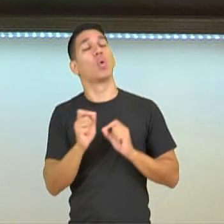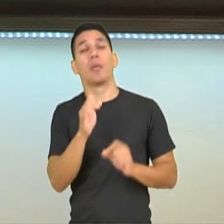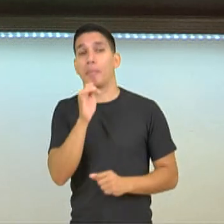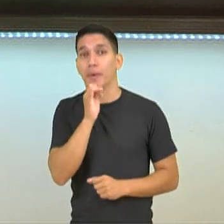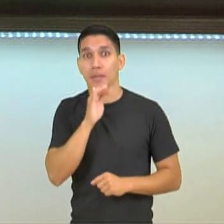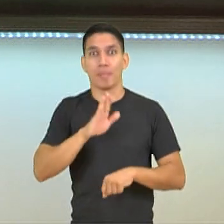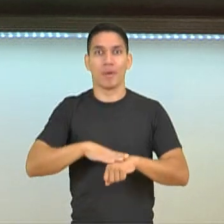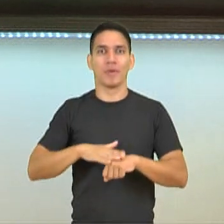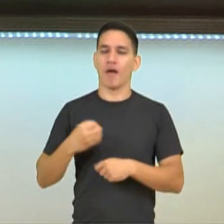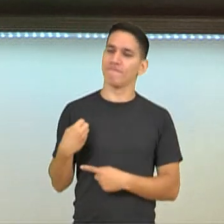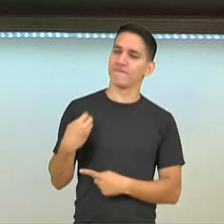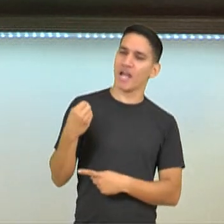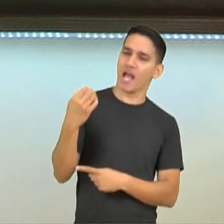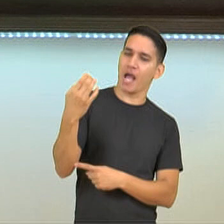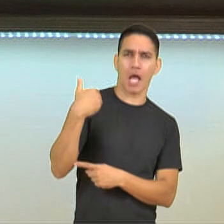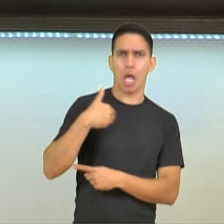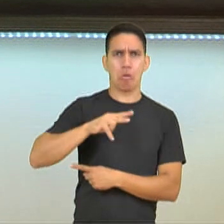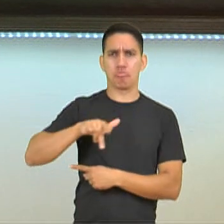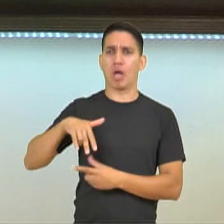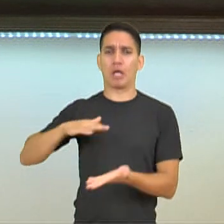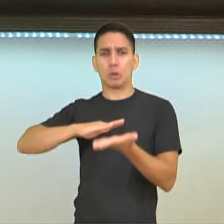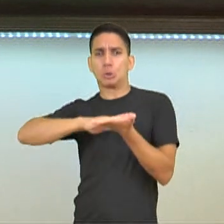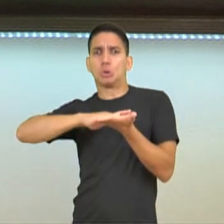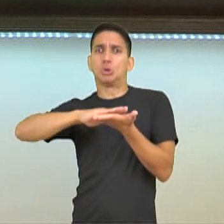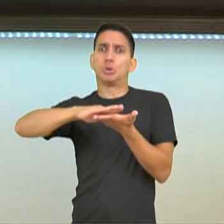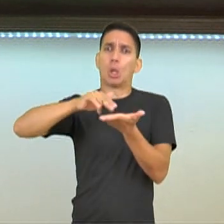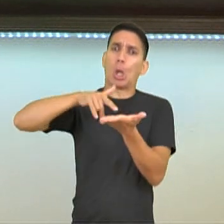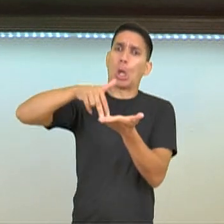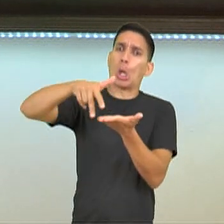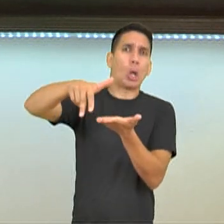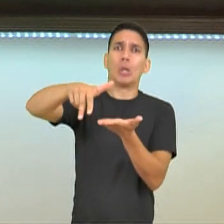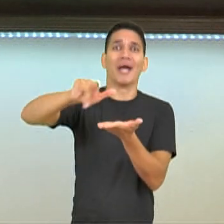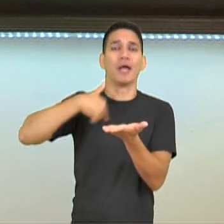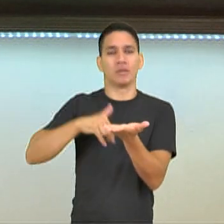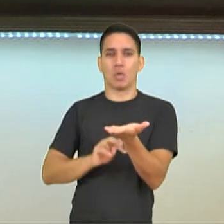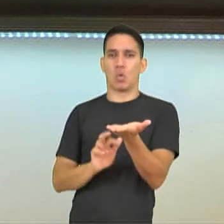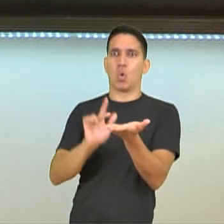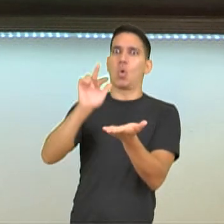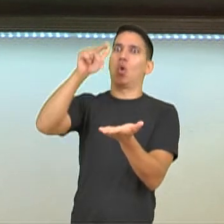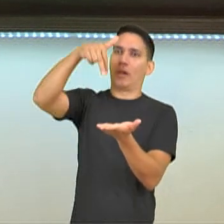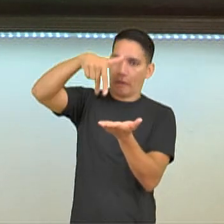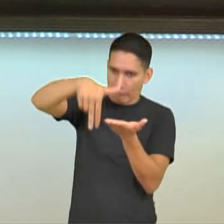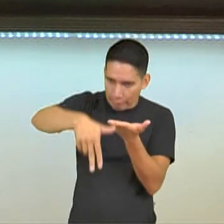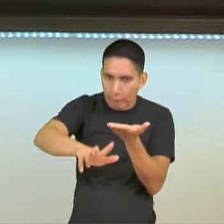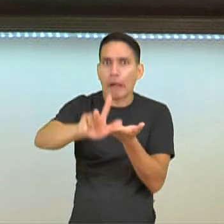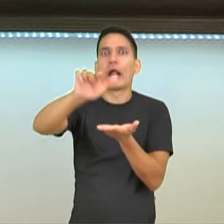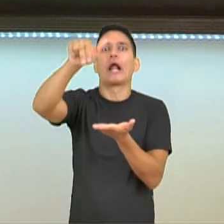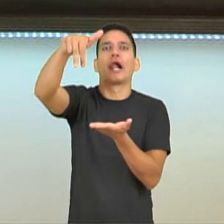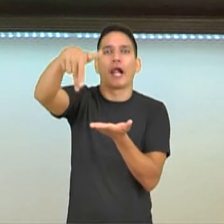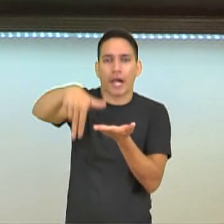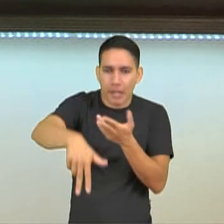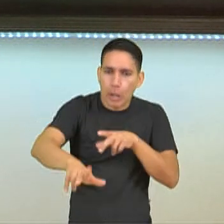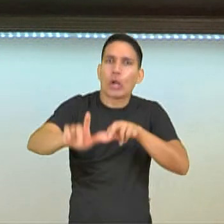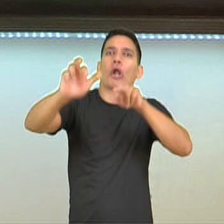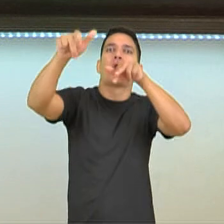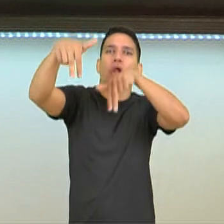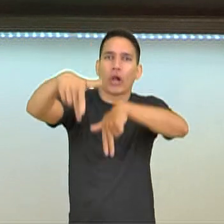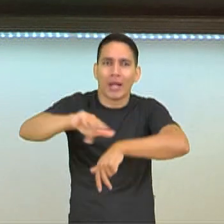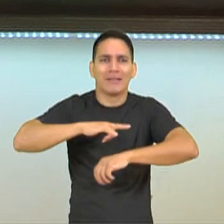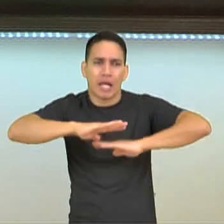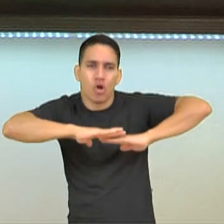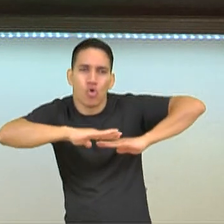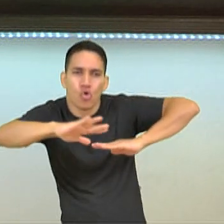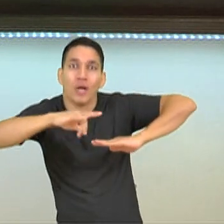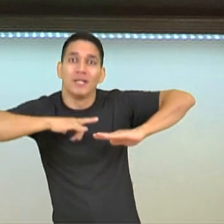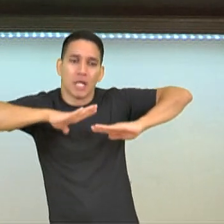vou fazer uma viagem, eu não vou só em linha reta. Eu subo, desço, né? Tem serras, tem planícies, tem lugares mais altos, lugares